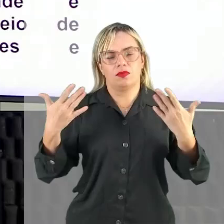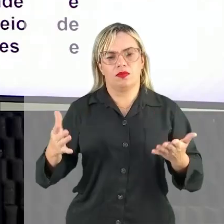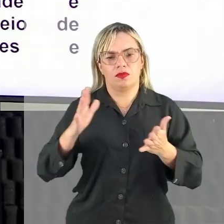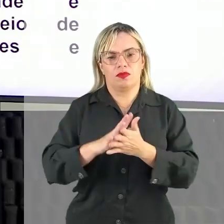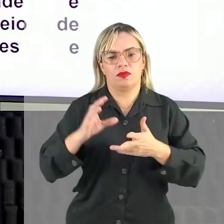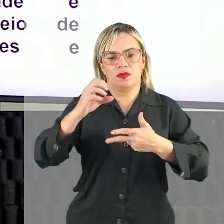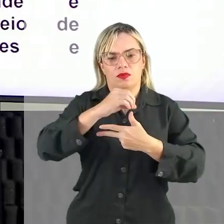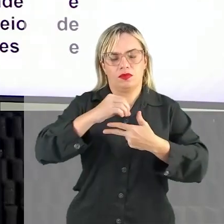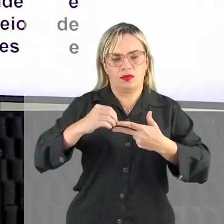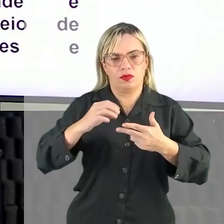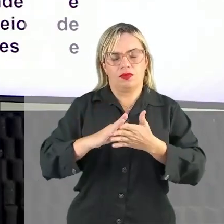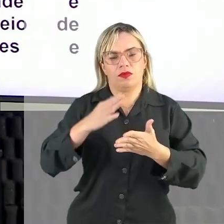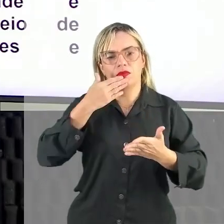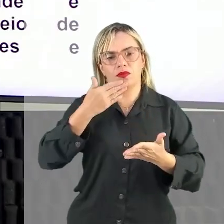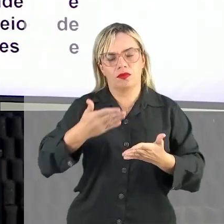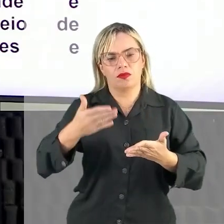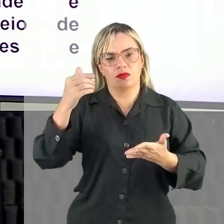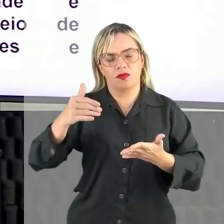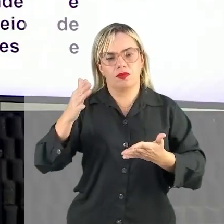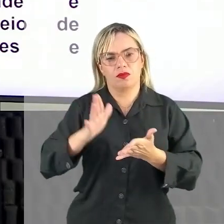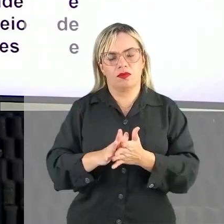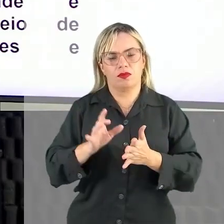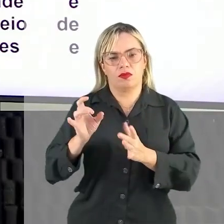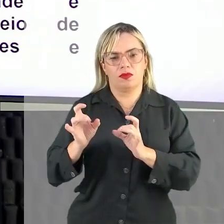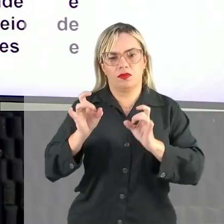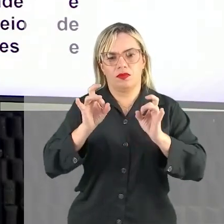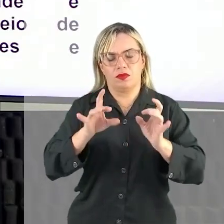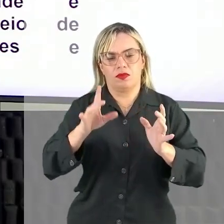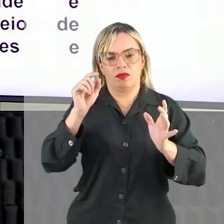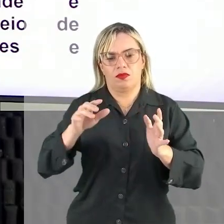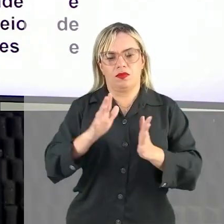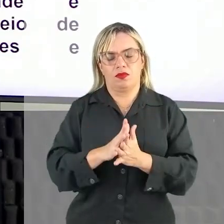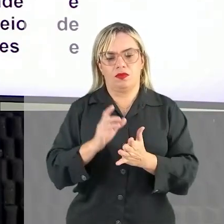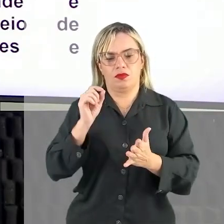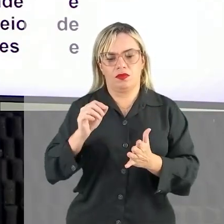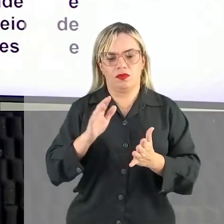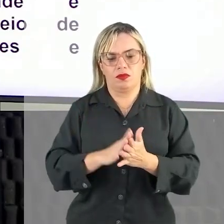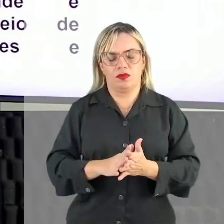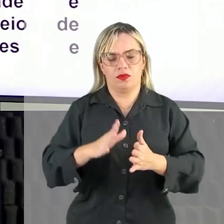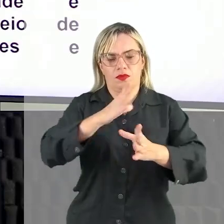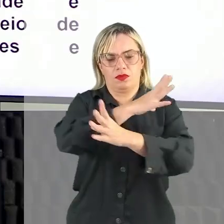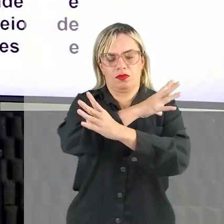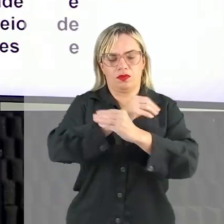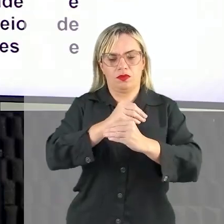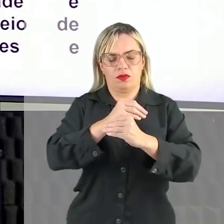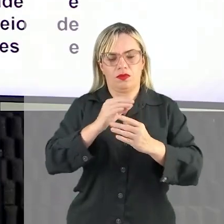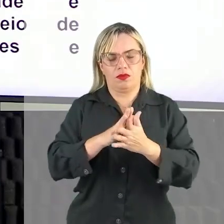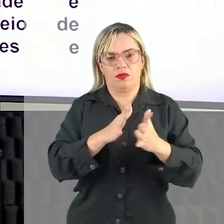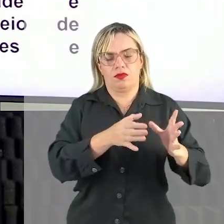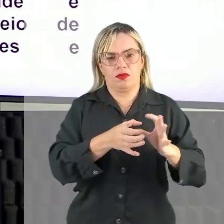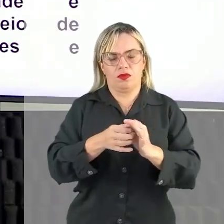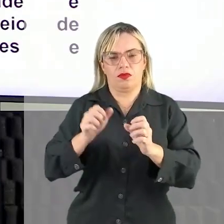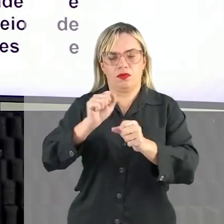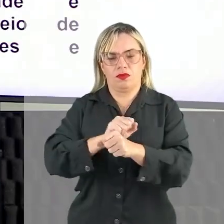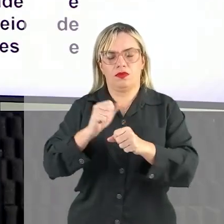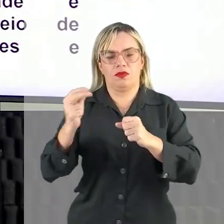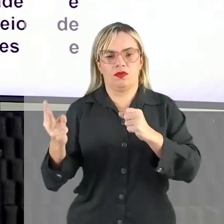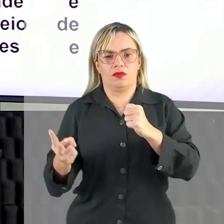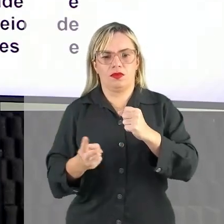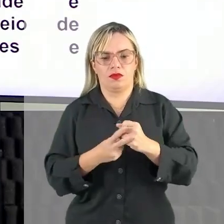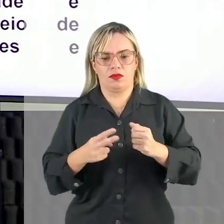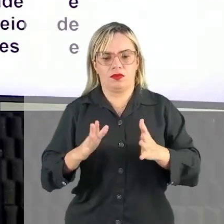e o Enem cobrava e exclusivamente eh conjunções coesivas adverbiais conjunções